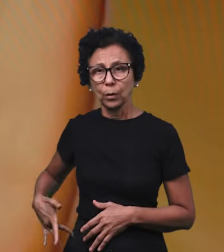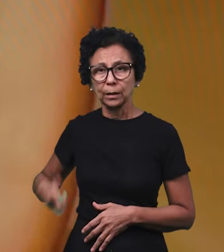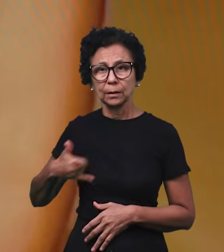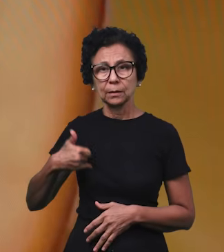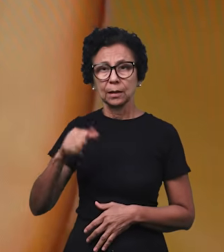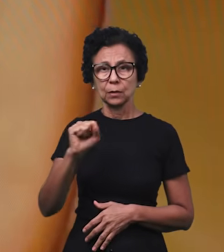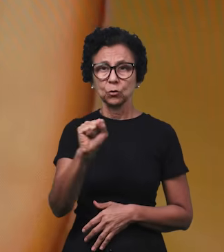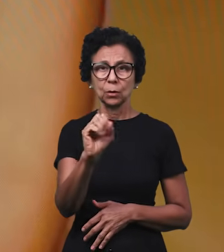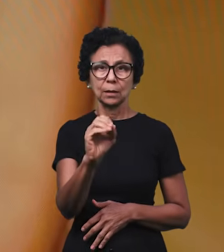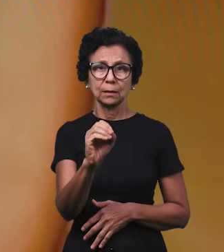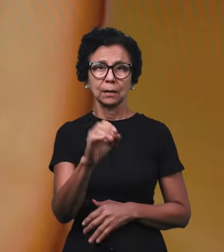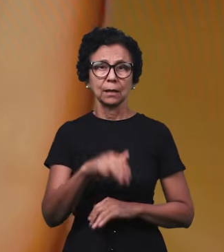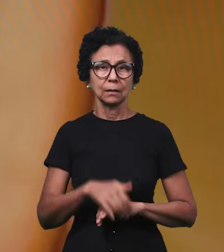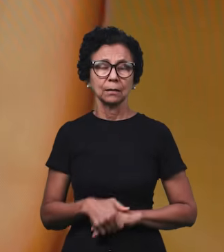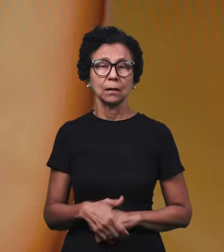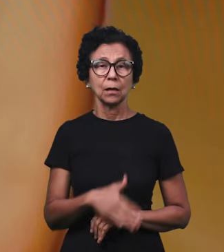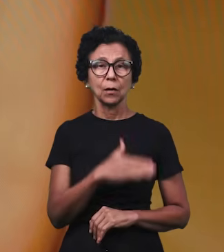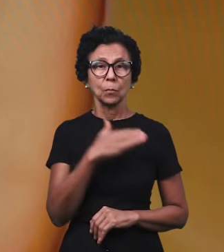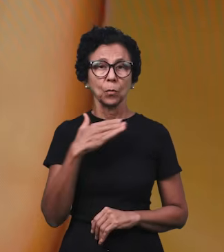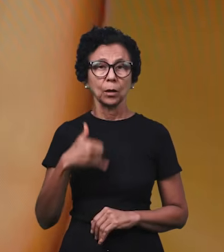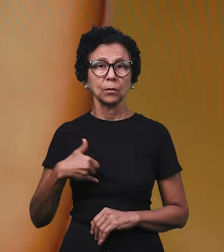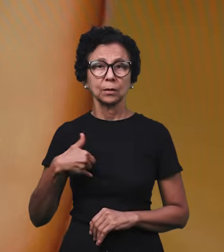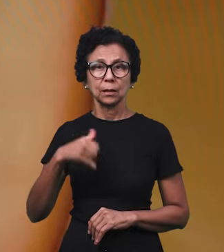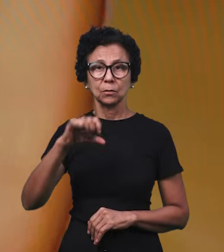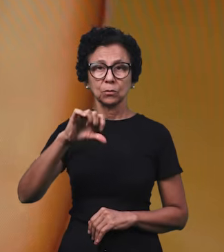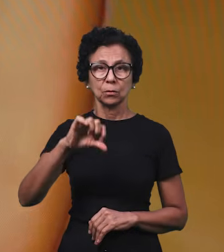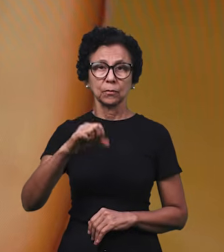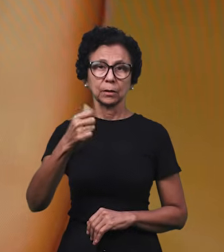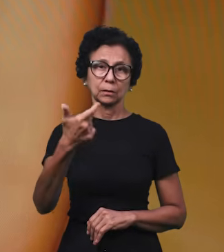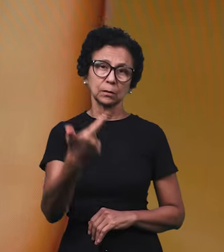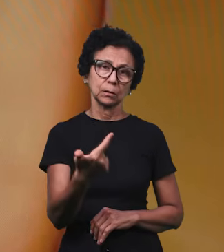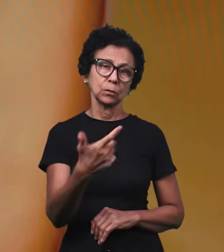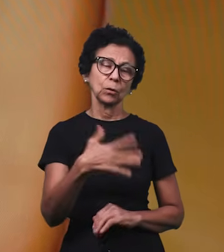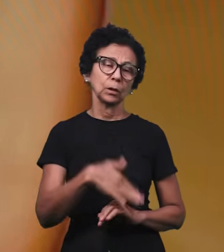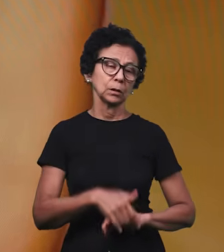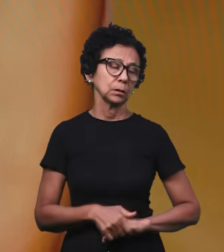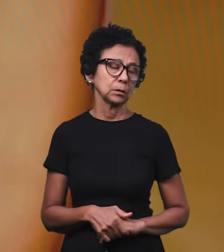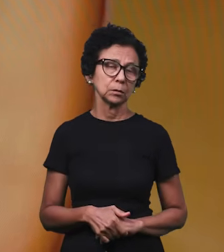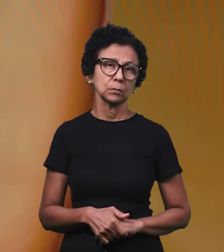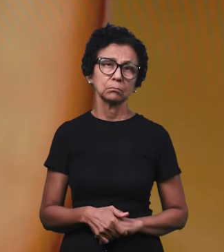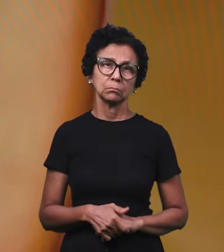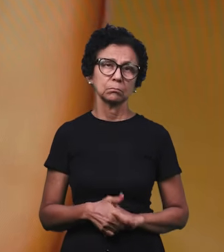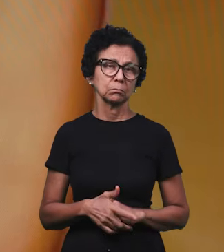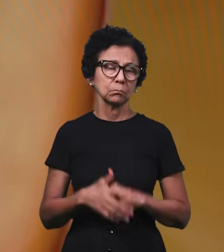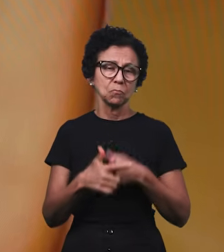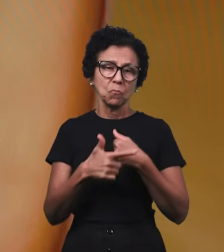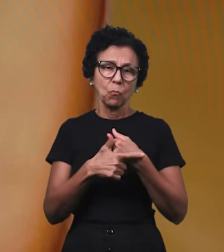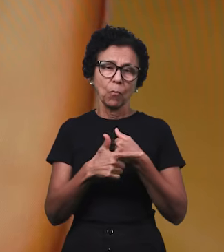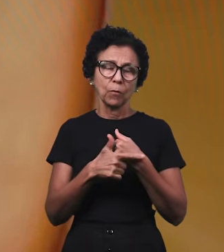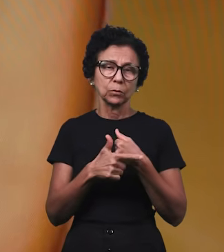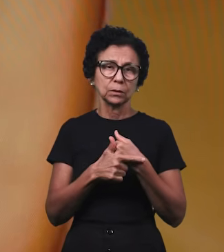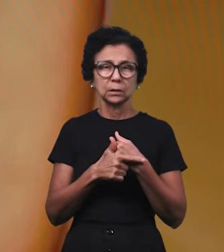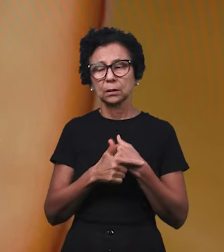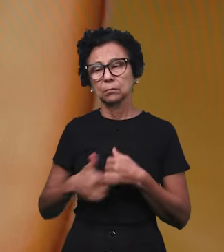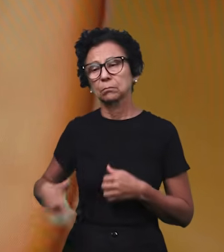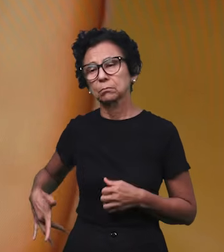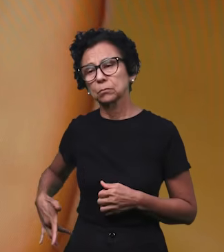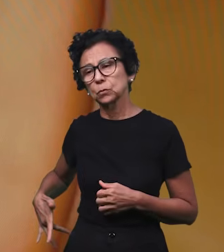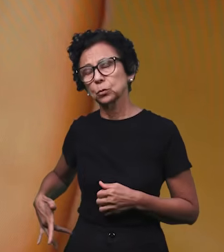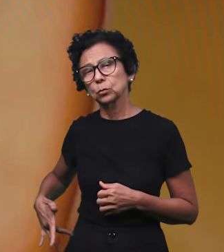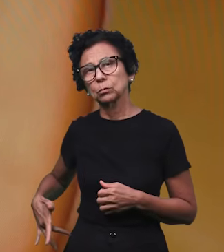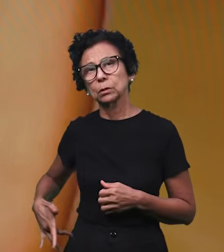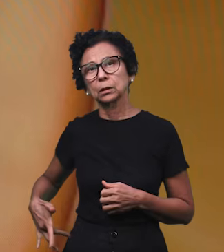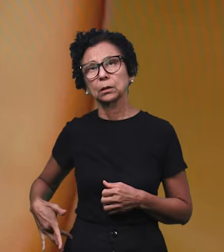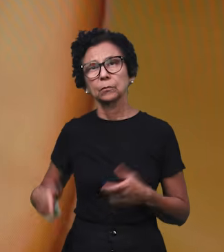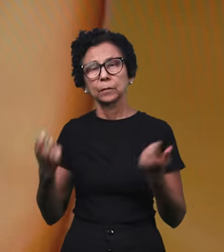tinha 80 e poucos anos e ela morreu com 92 anos sem precisar dialisar, com a função renal pequenininha, né, com esse grau 4 de